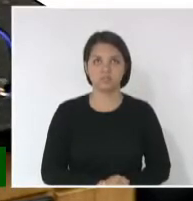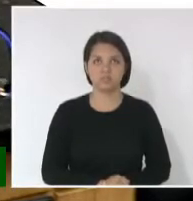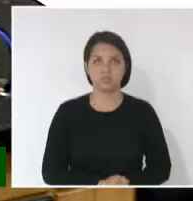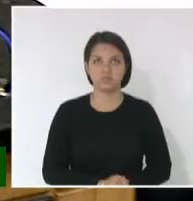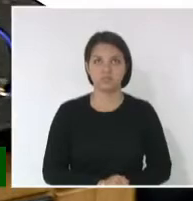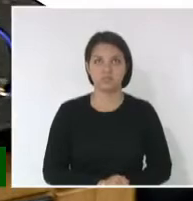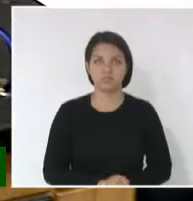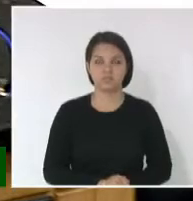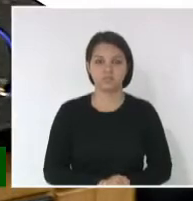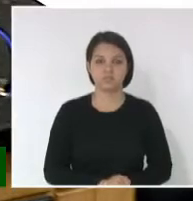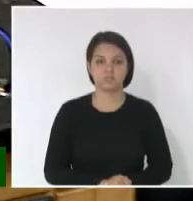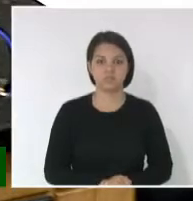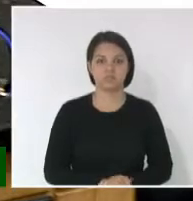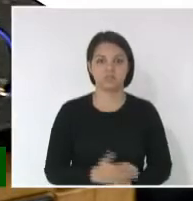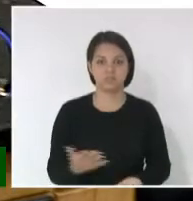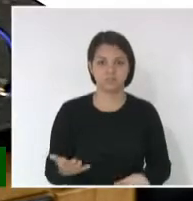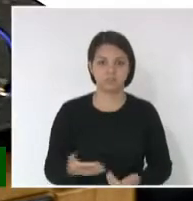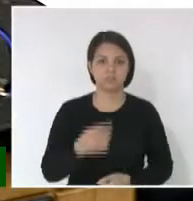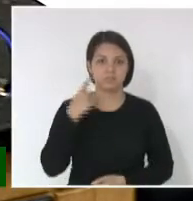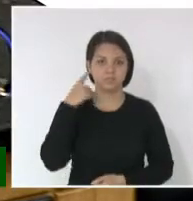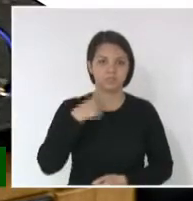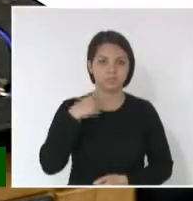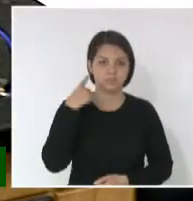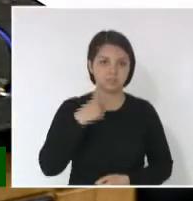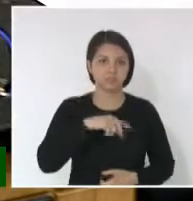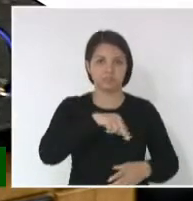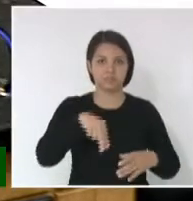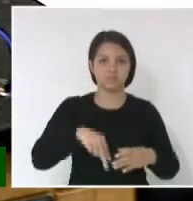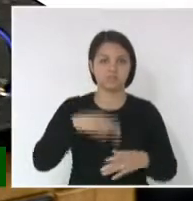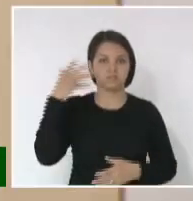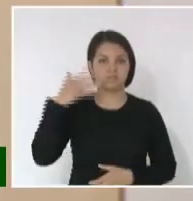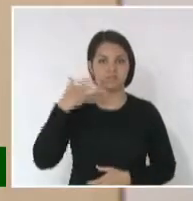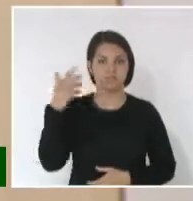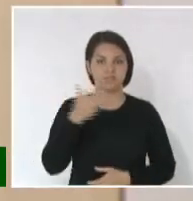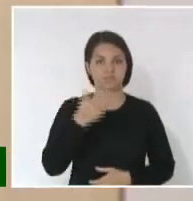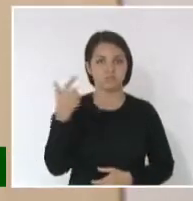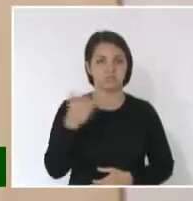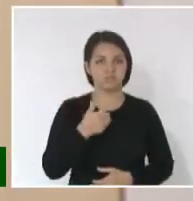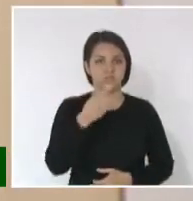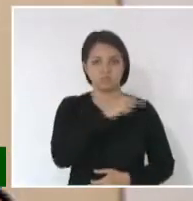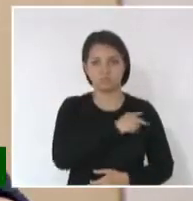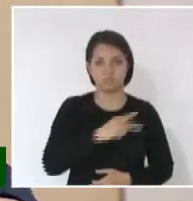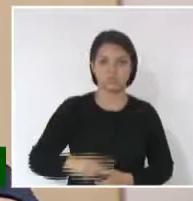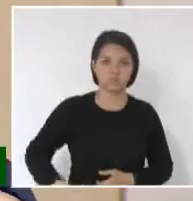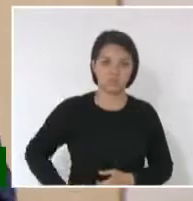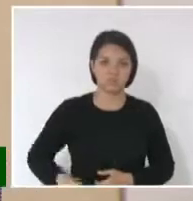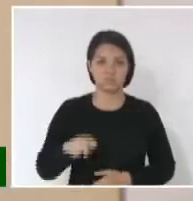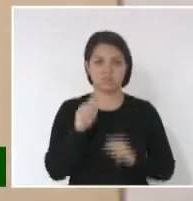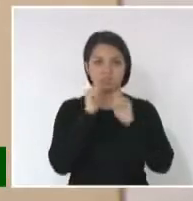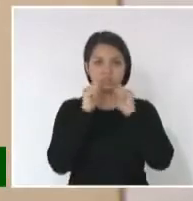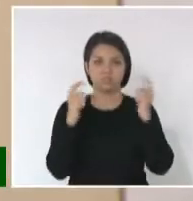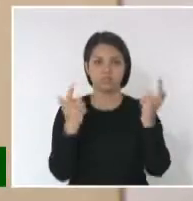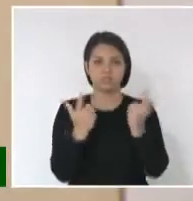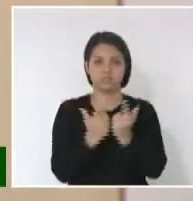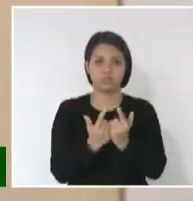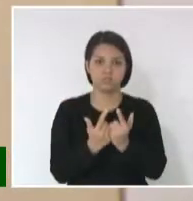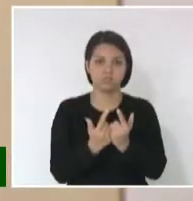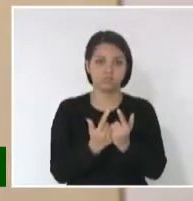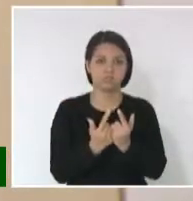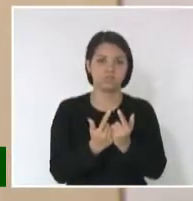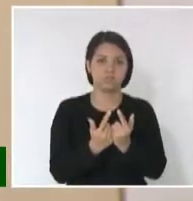Com a palavra, o deputado Silvio Drevik, vice-presidente dessa casa, que por algum tempo